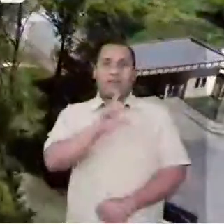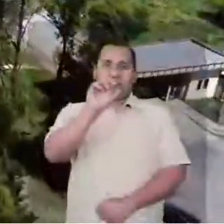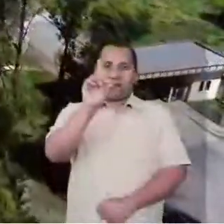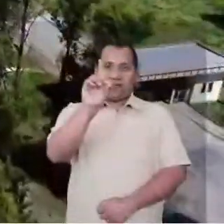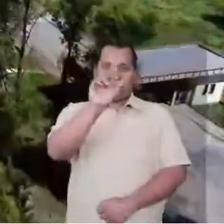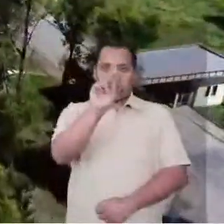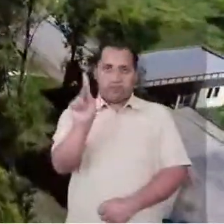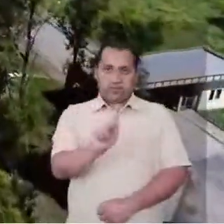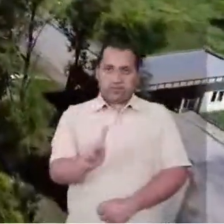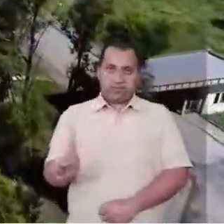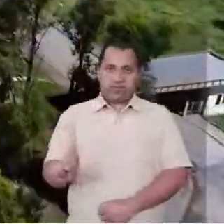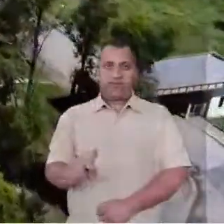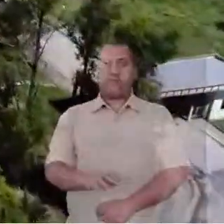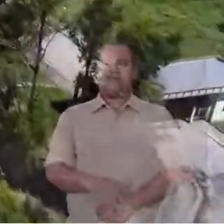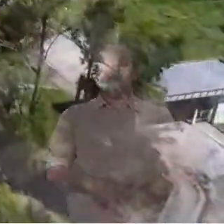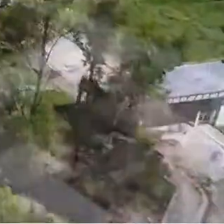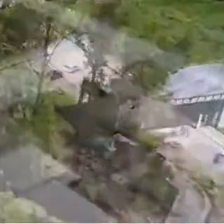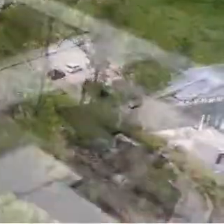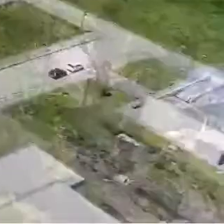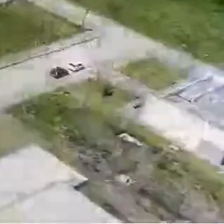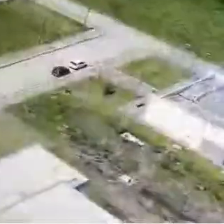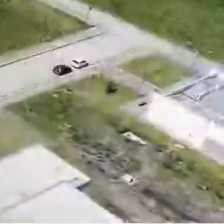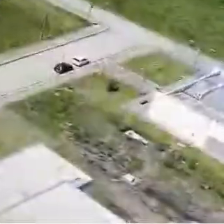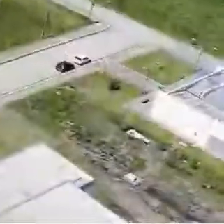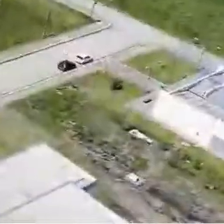Dom Pedrito.